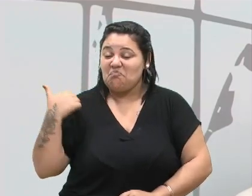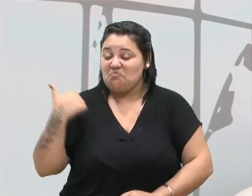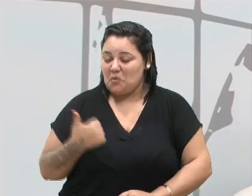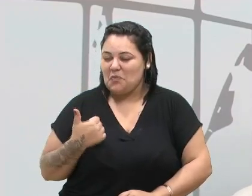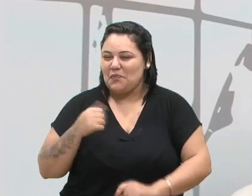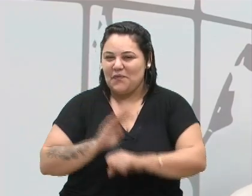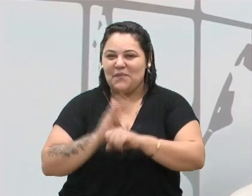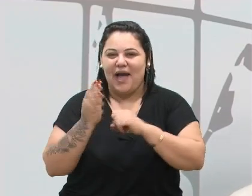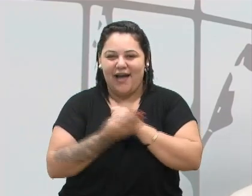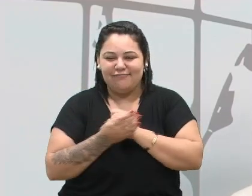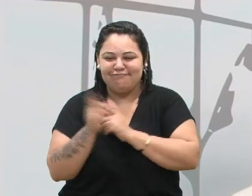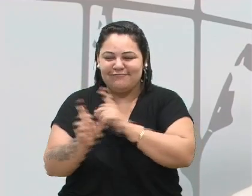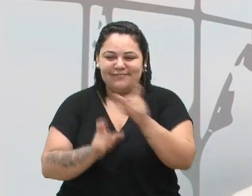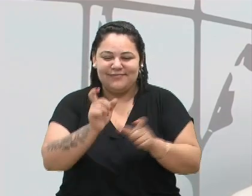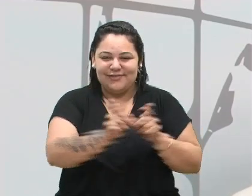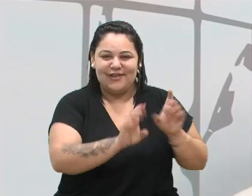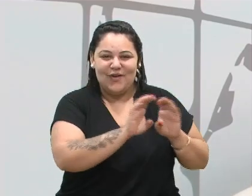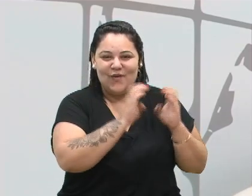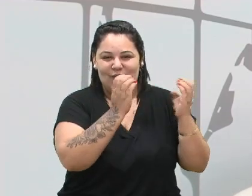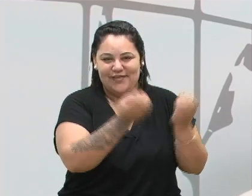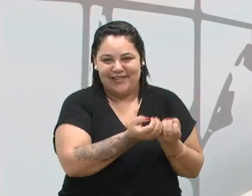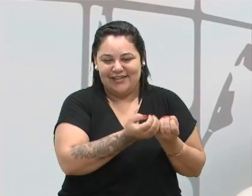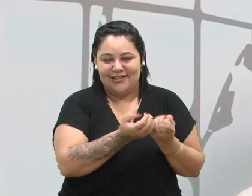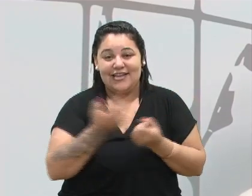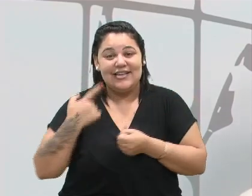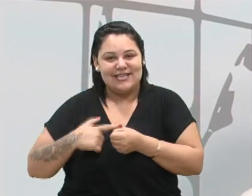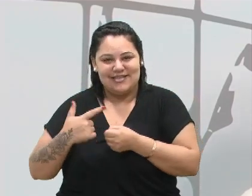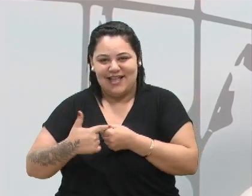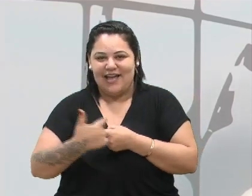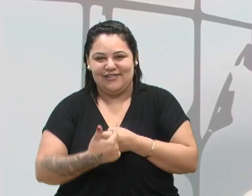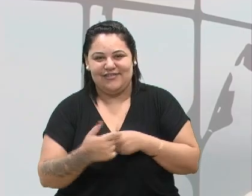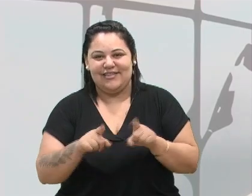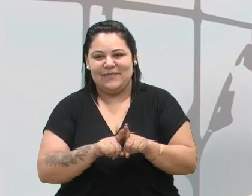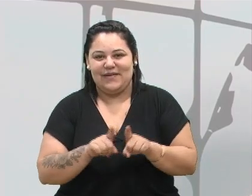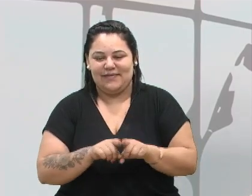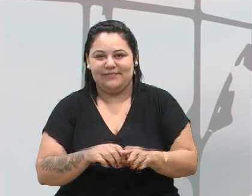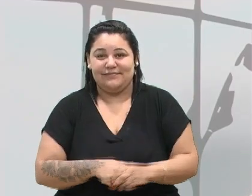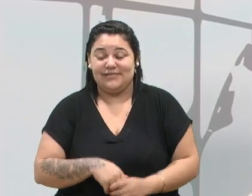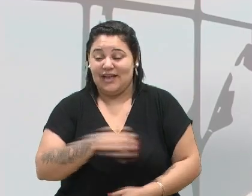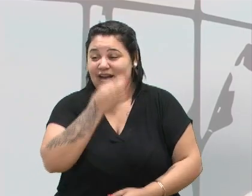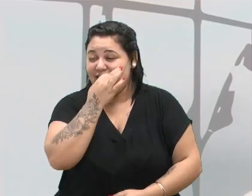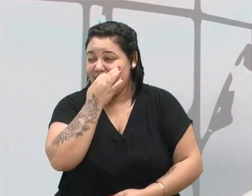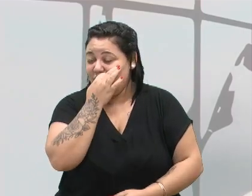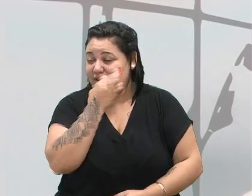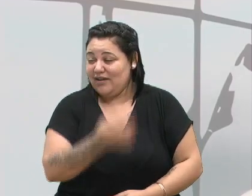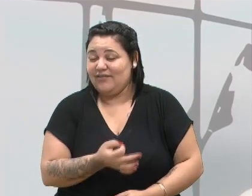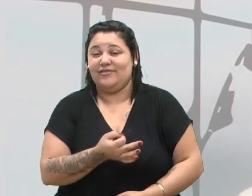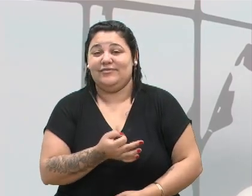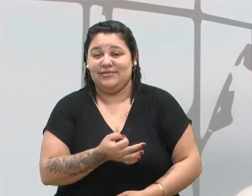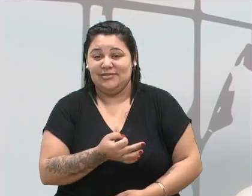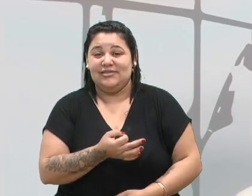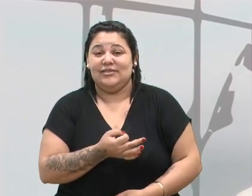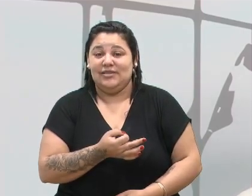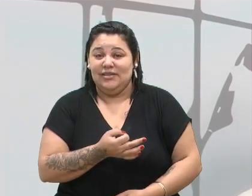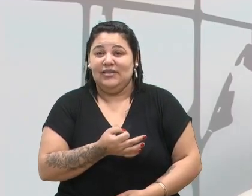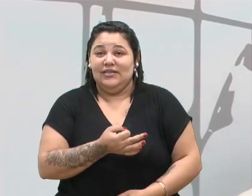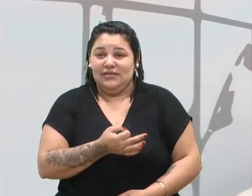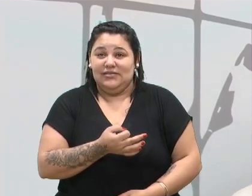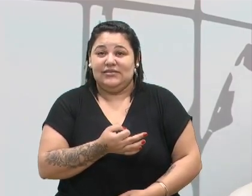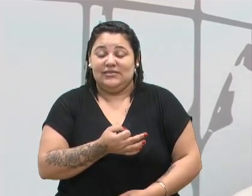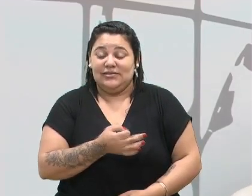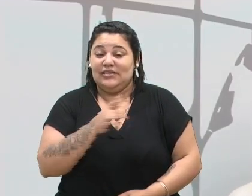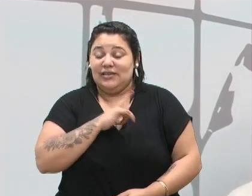os moradores e a nossa cidade, que tá horrível, está ainda no momento muitos